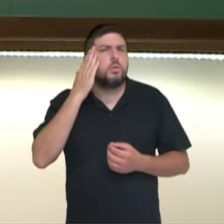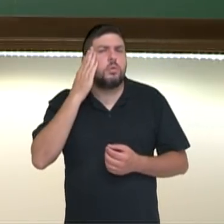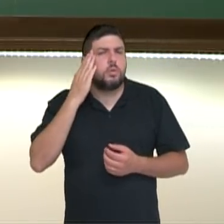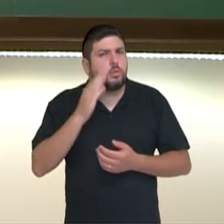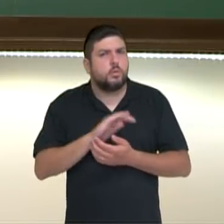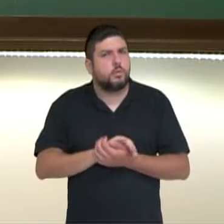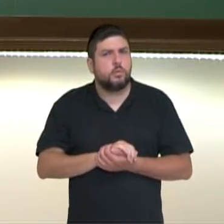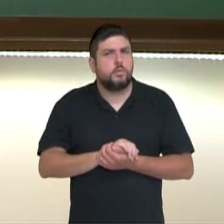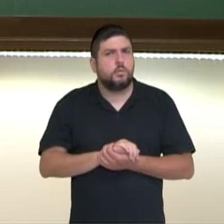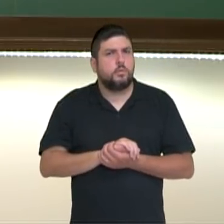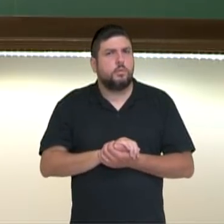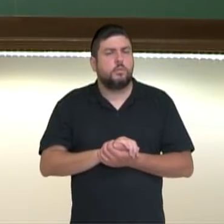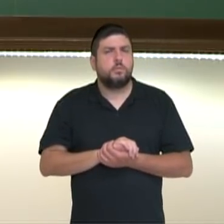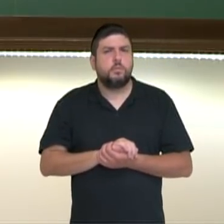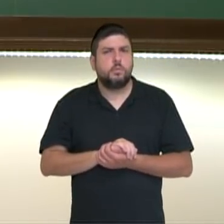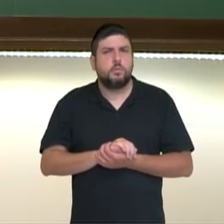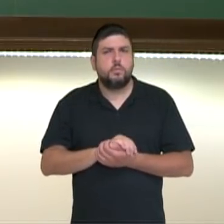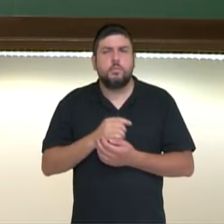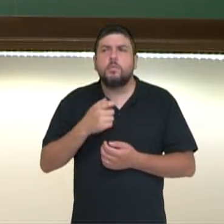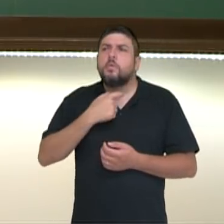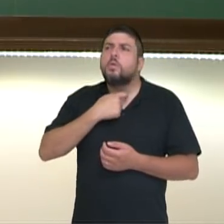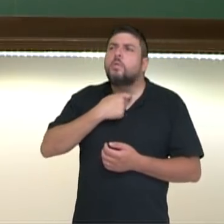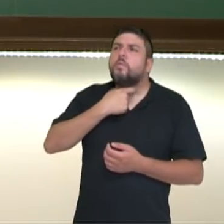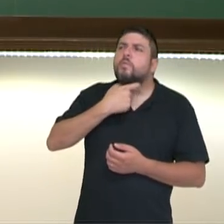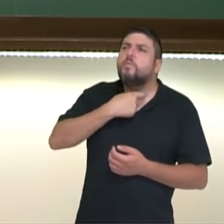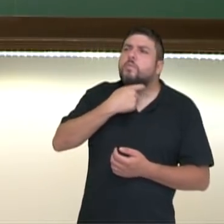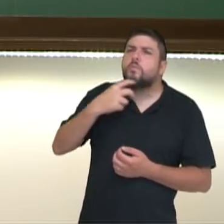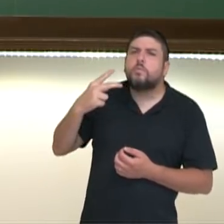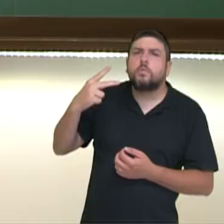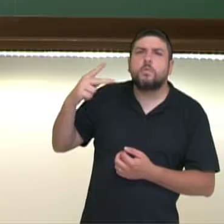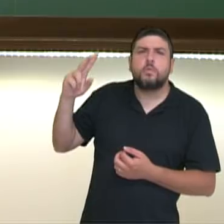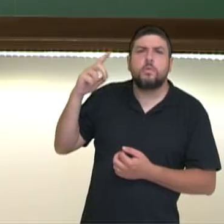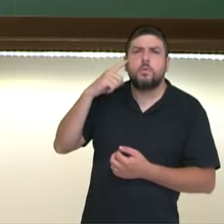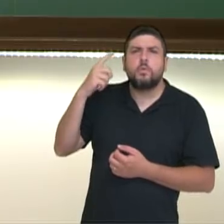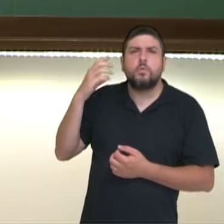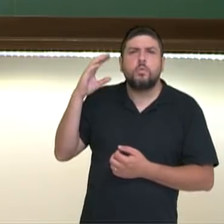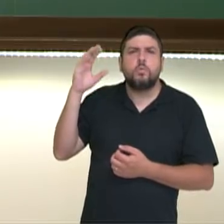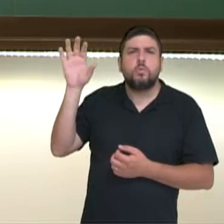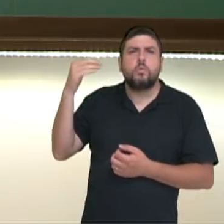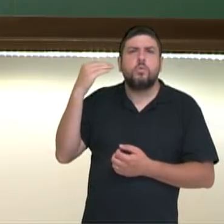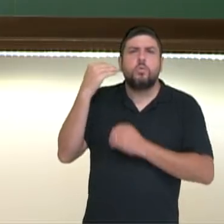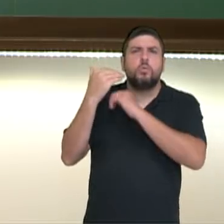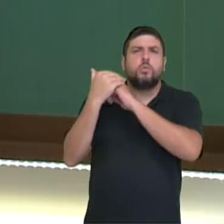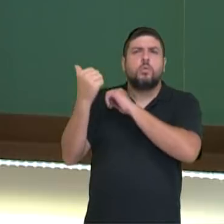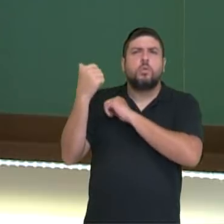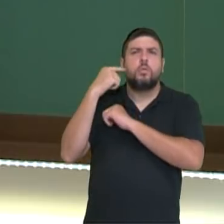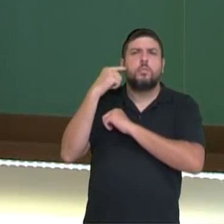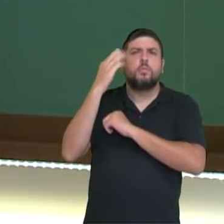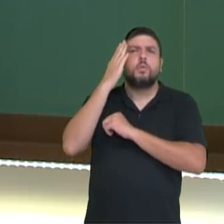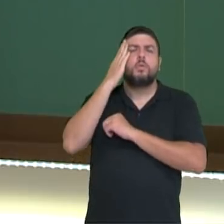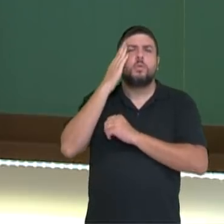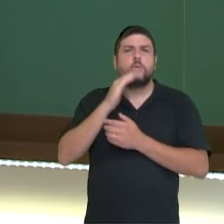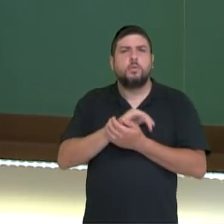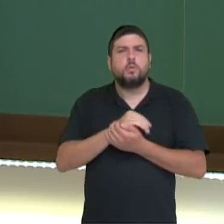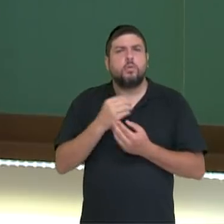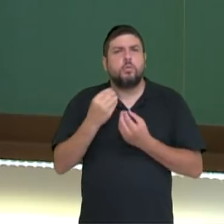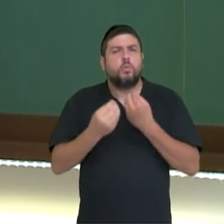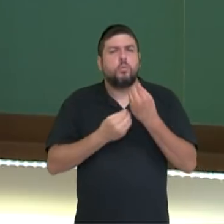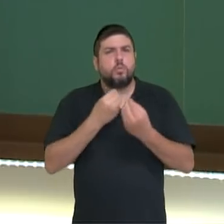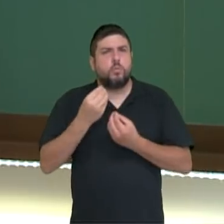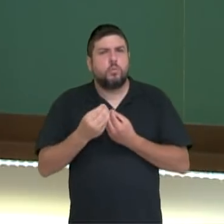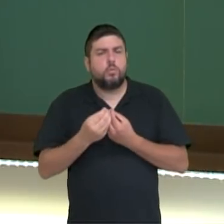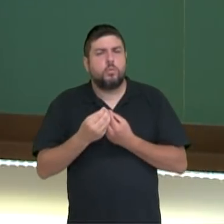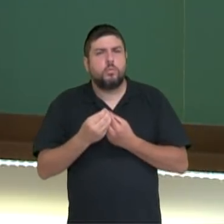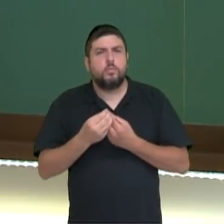consegue identificar a voz de uma pessoa? Você tem ideia? Você consegue